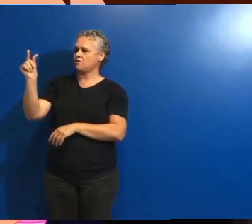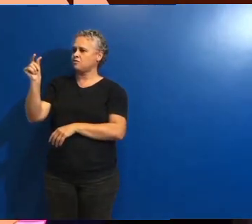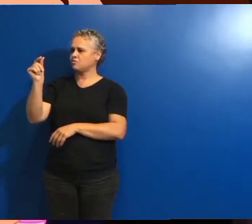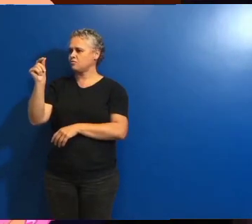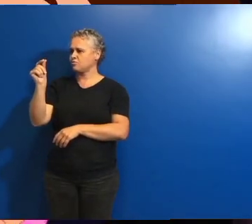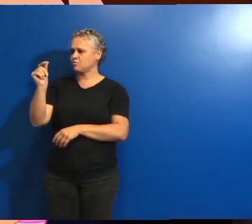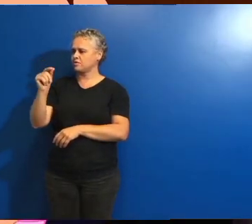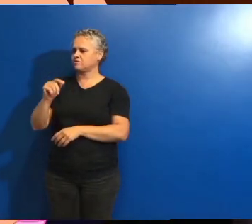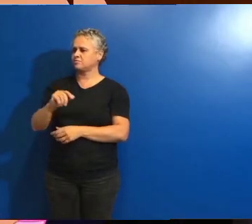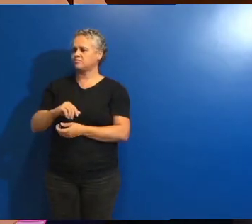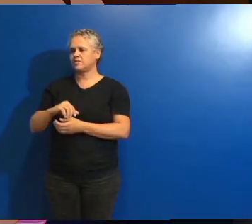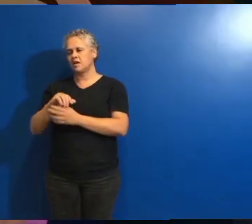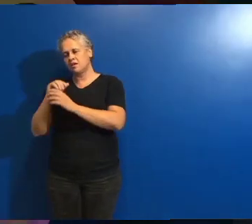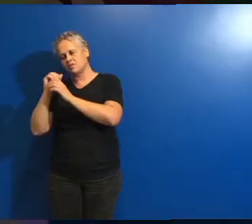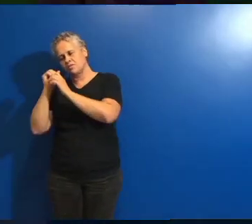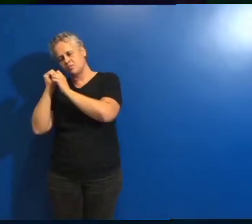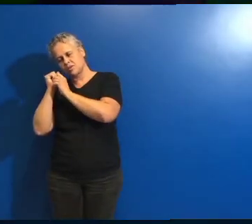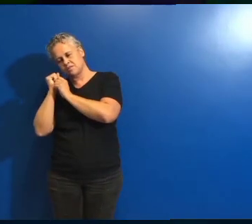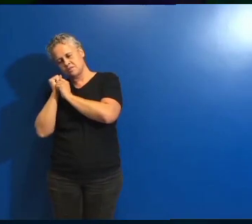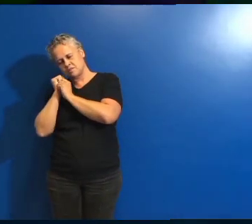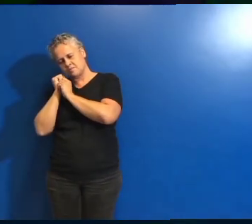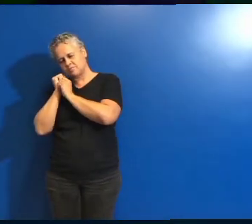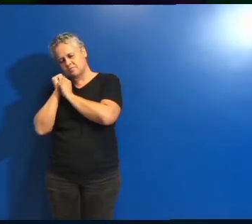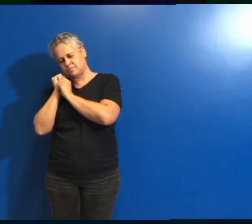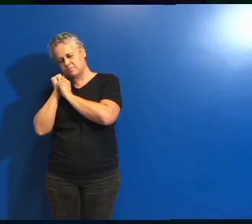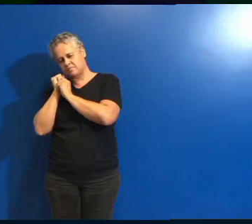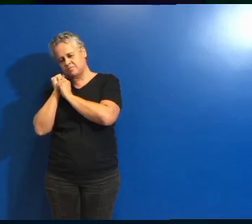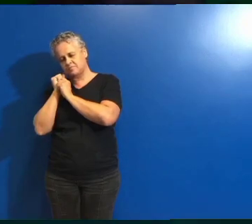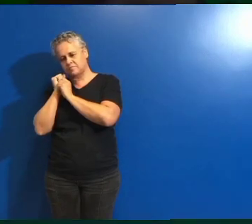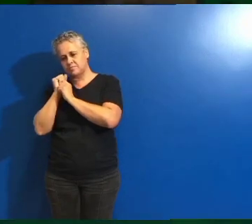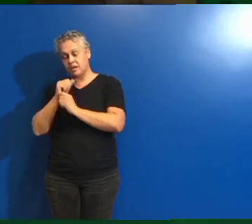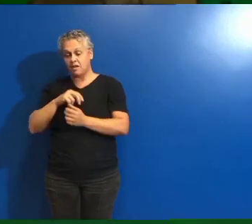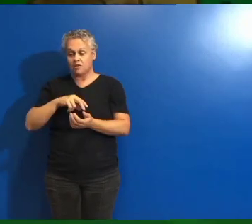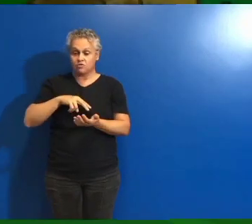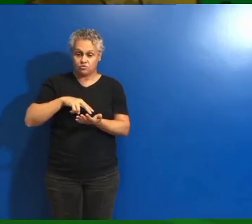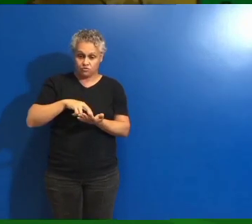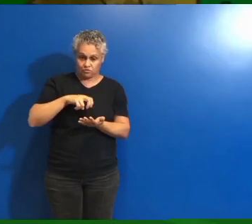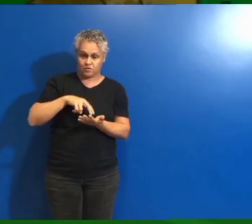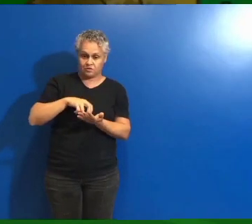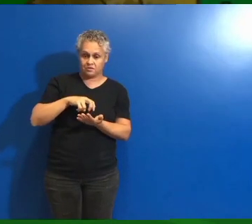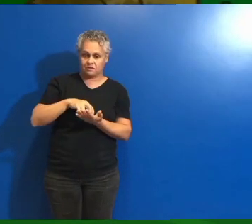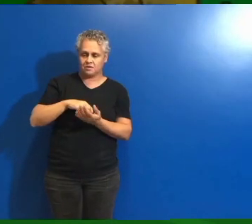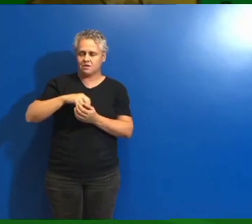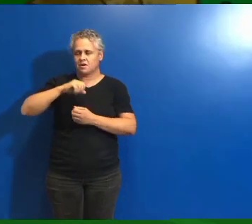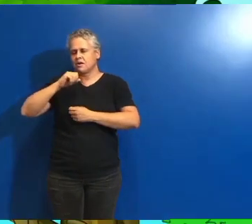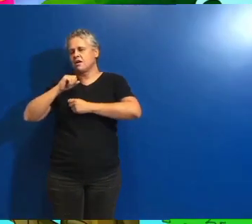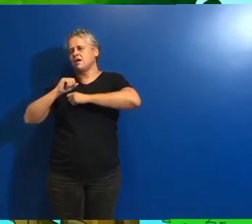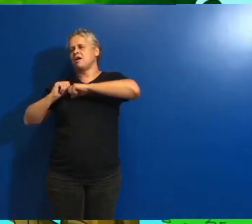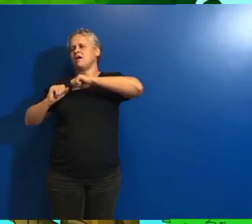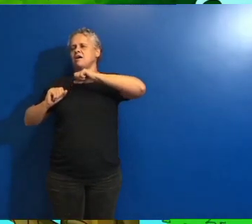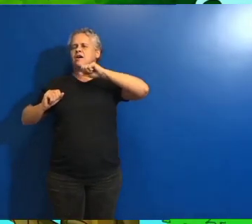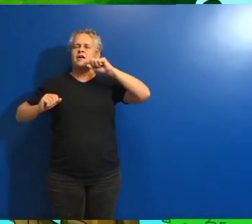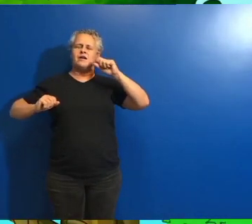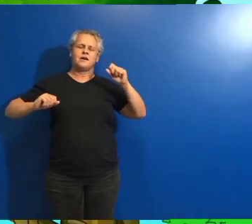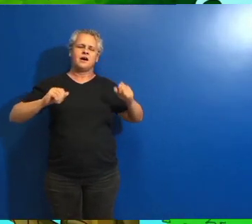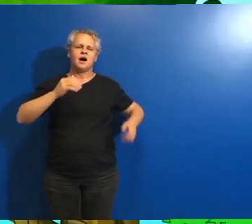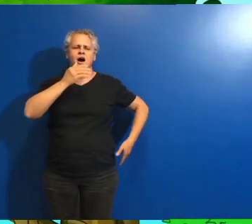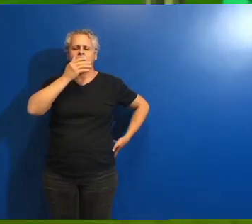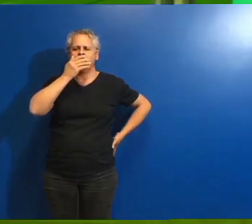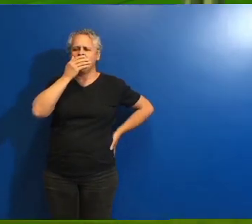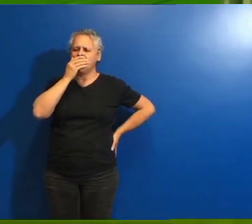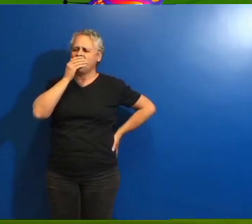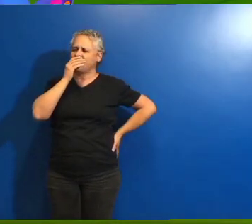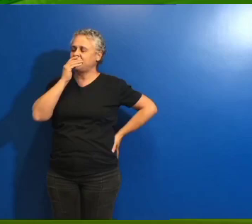Eles olharam a lua e os vagalumes e logo adormeceram. A noite passou e de manhã eles se levantaram com sono e viram